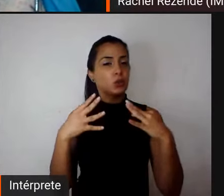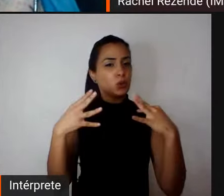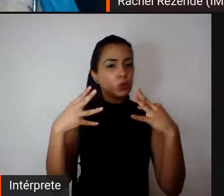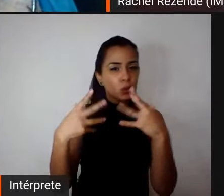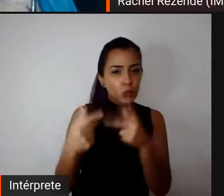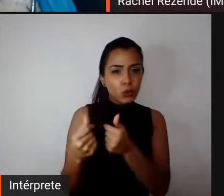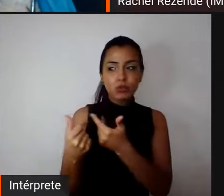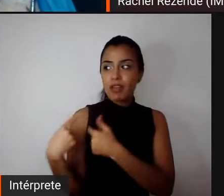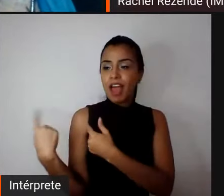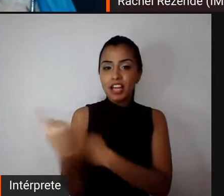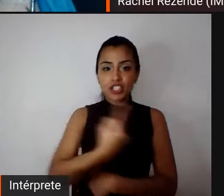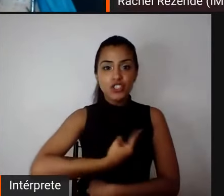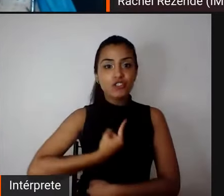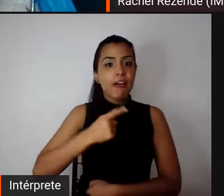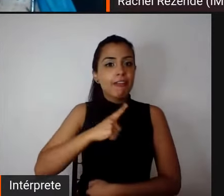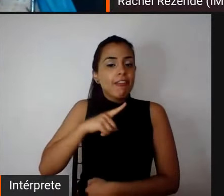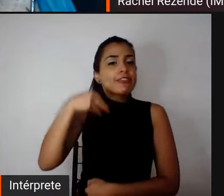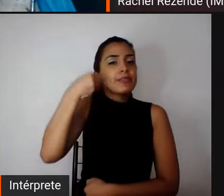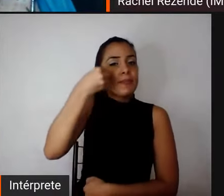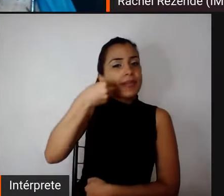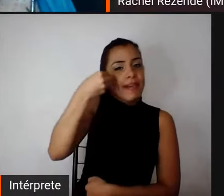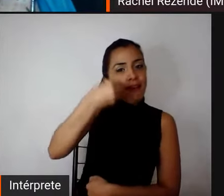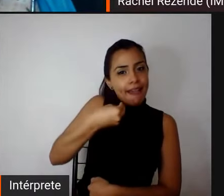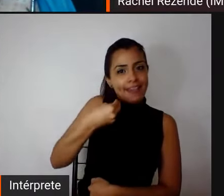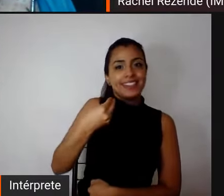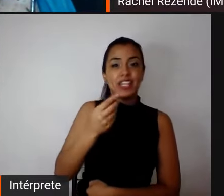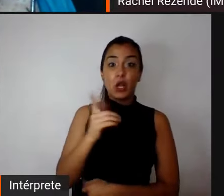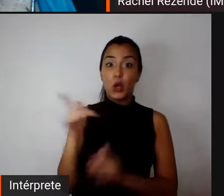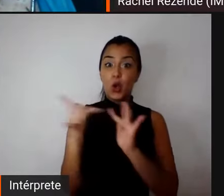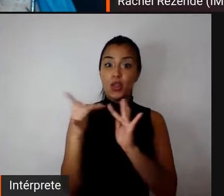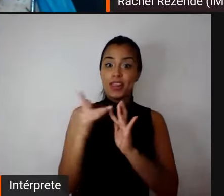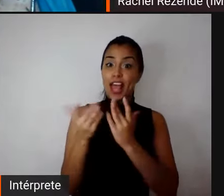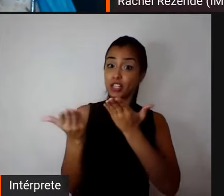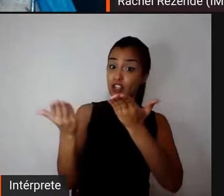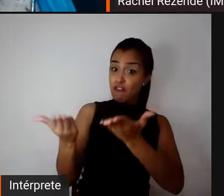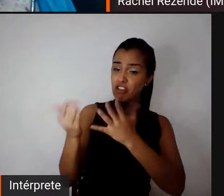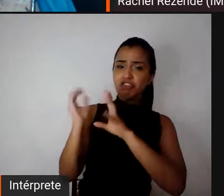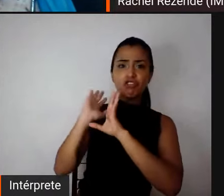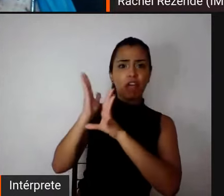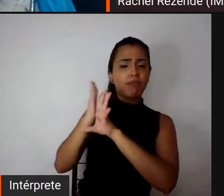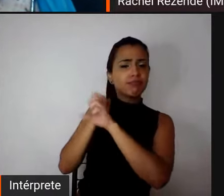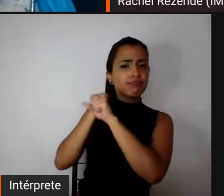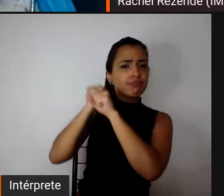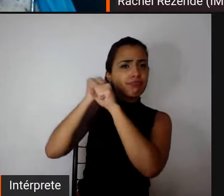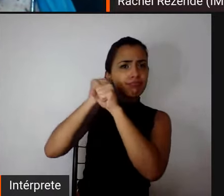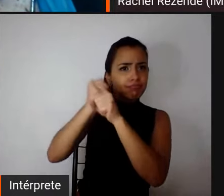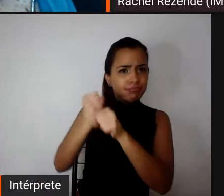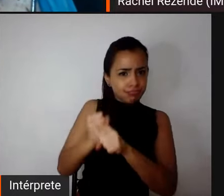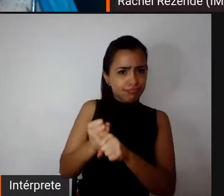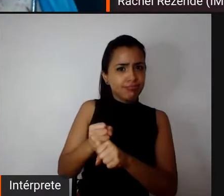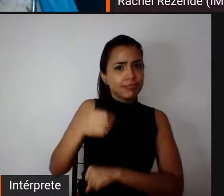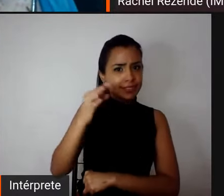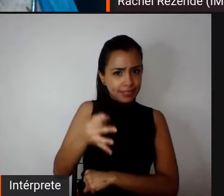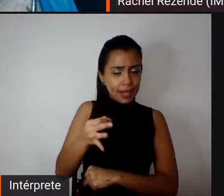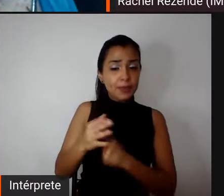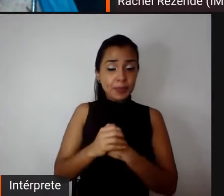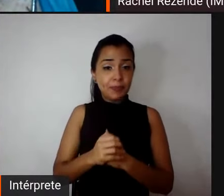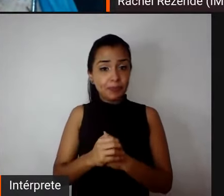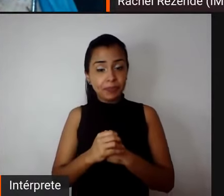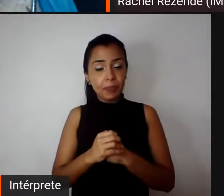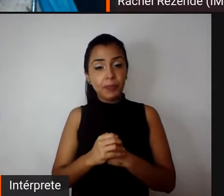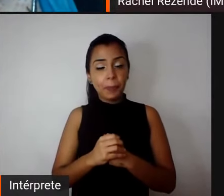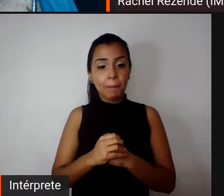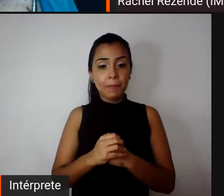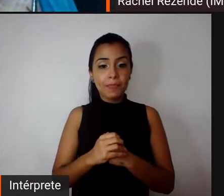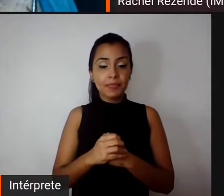tivemos, assim, vivências com você muito forte ao longo desses anos, pensamos juntos vários projetos, né? E,